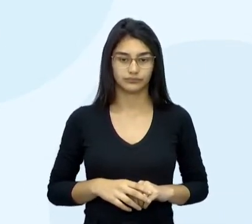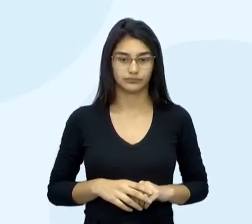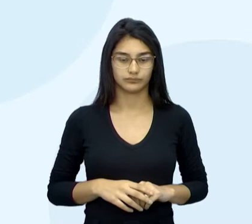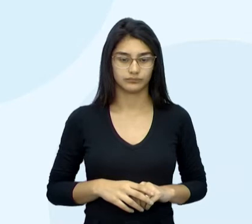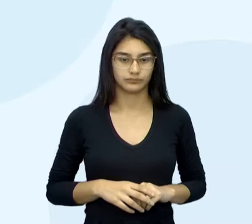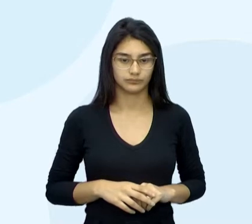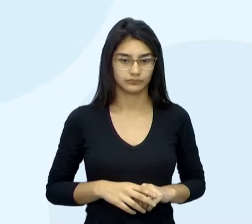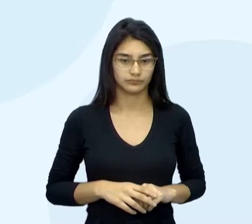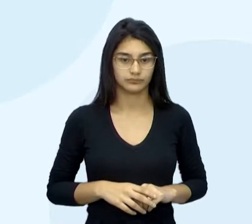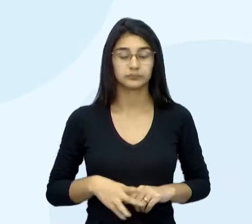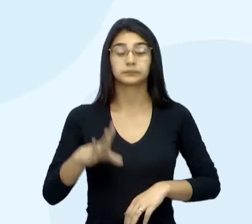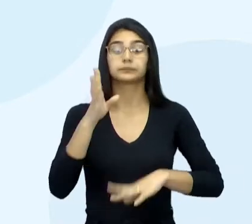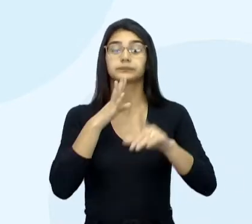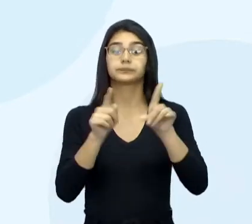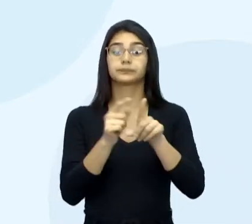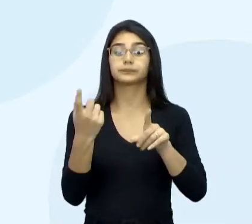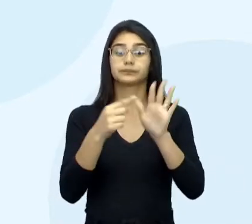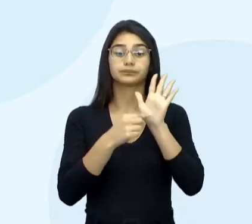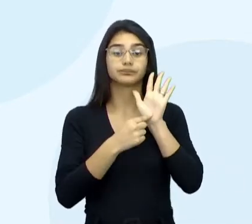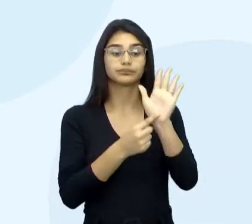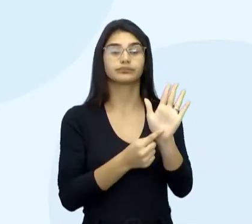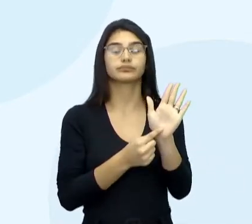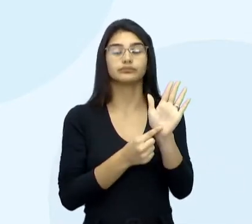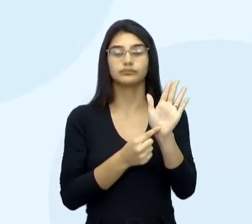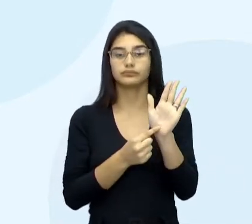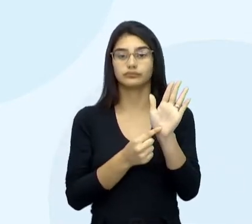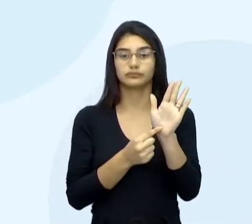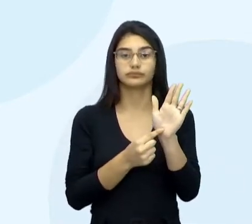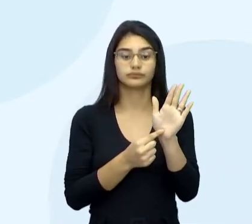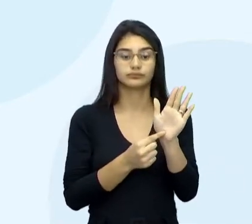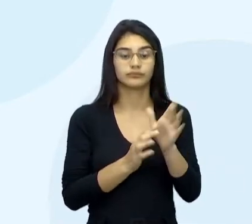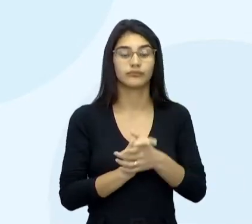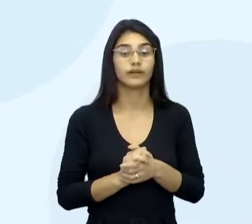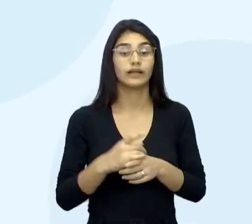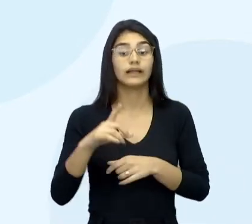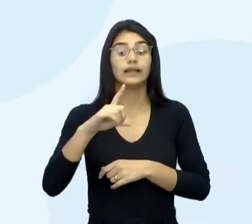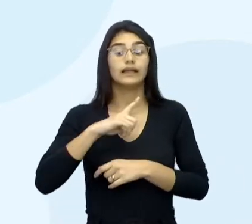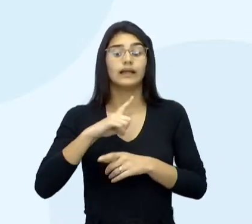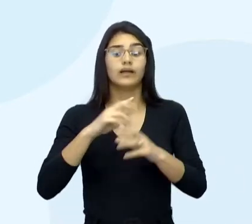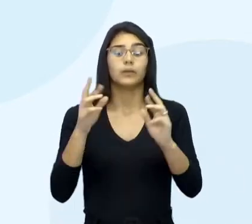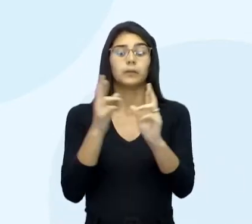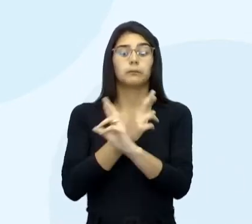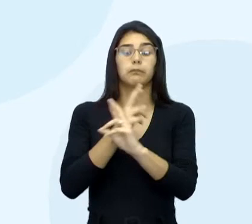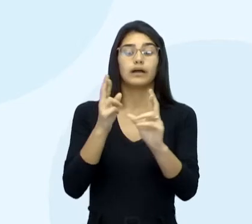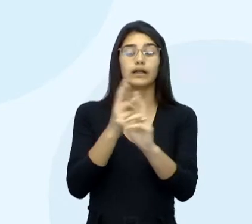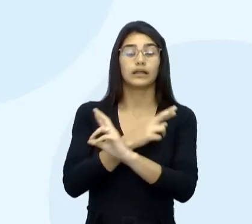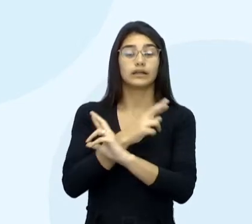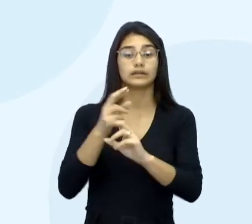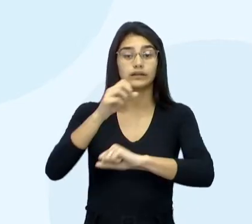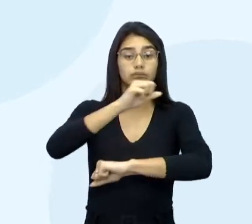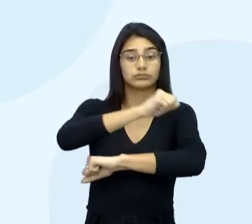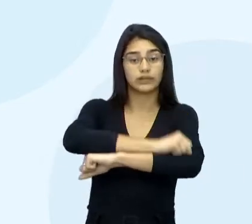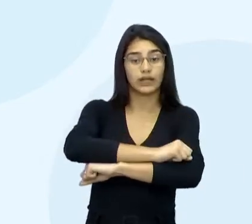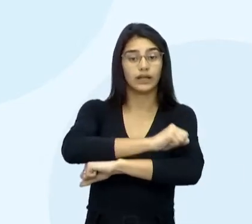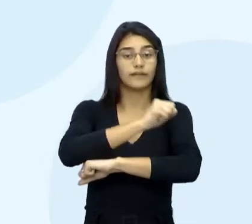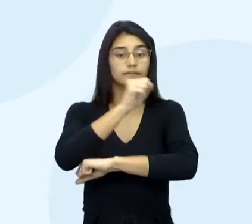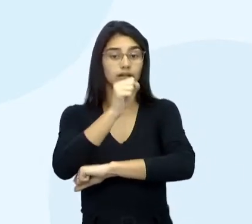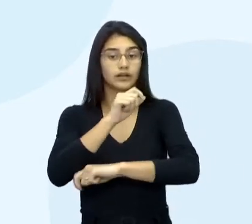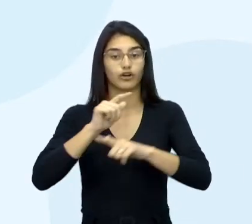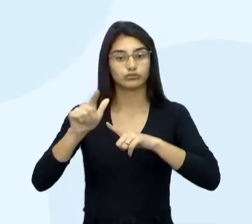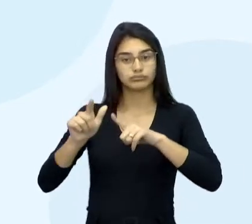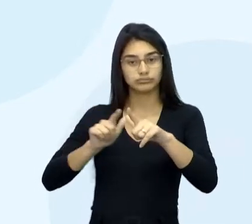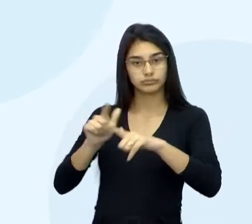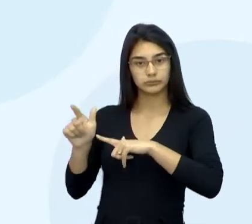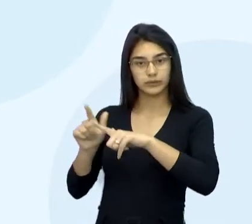Outro ponto bacana também da aula que a gente quer destacar é o seguinte. Ali eu tenho uma relação da alavanca com o